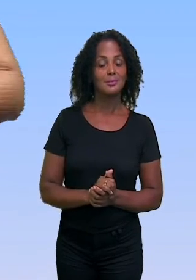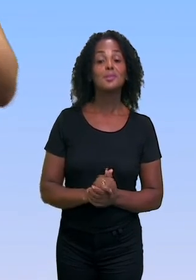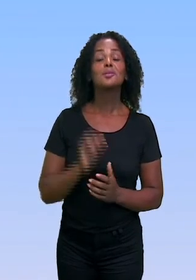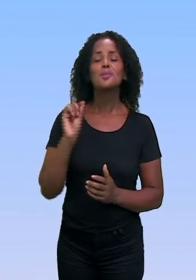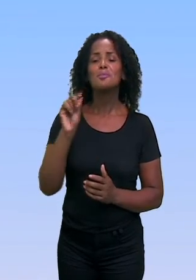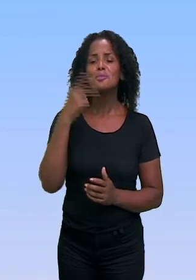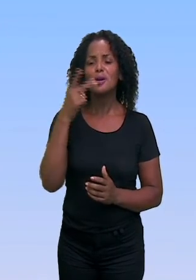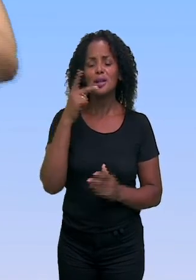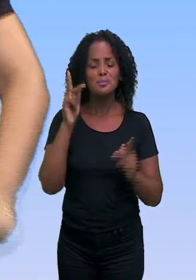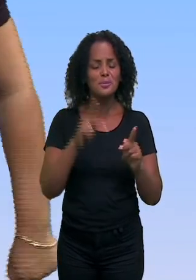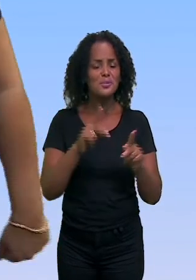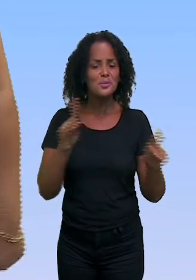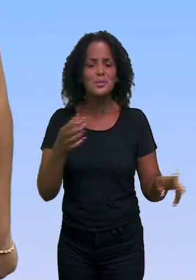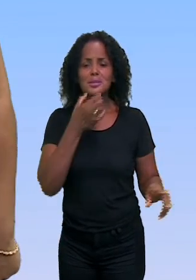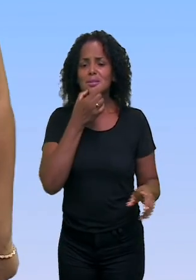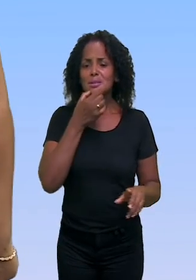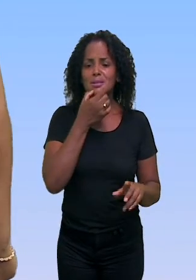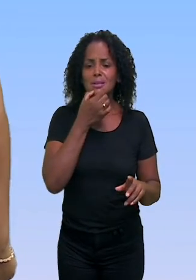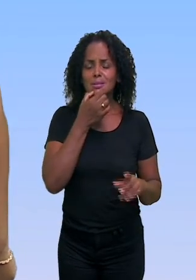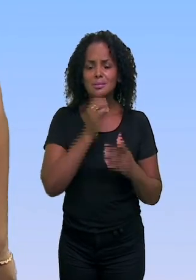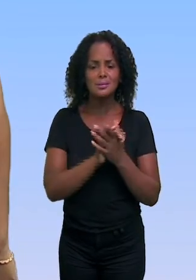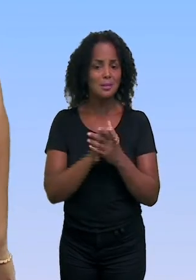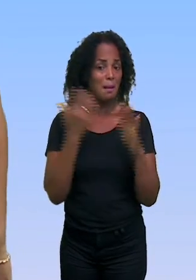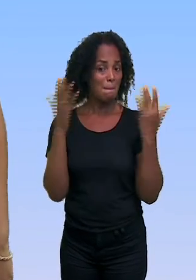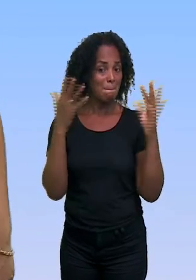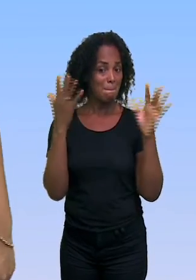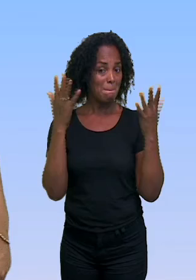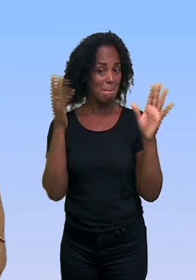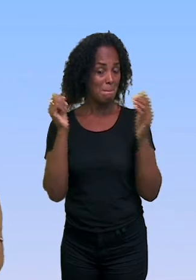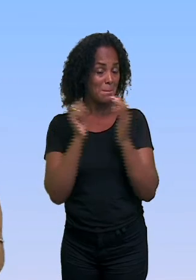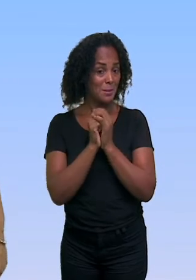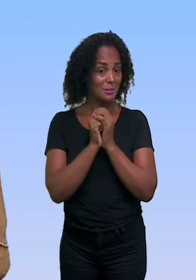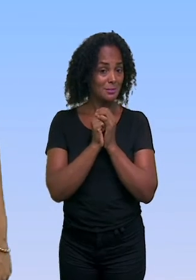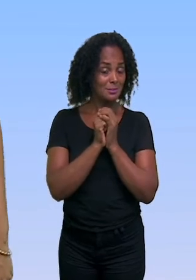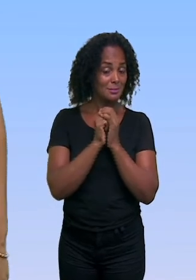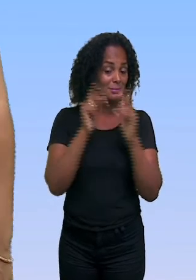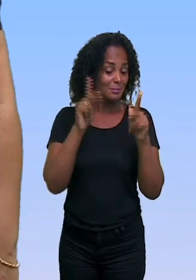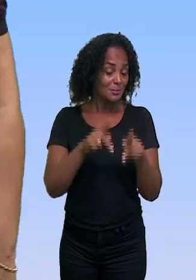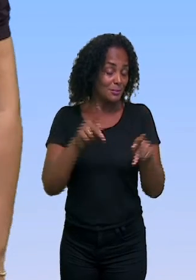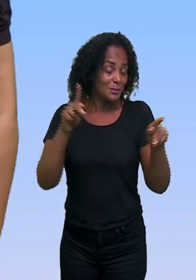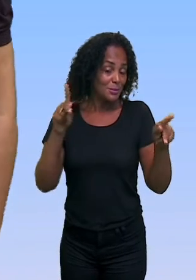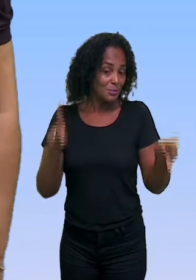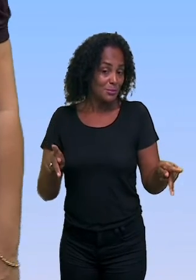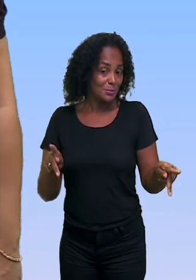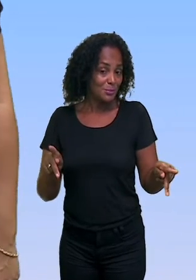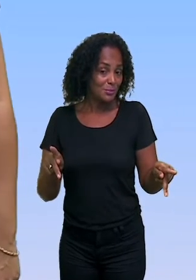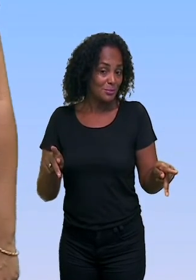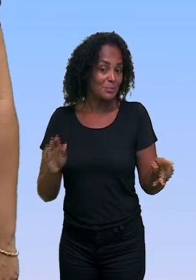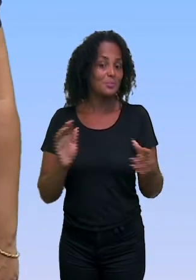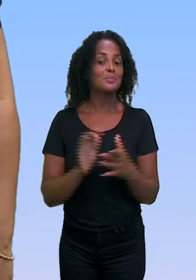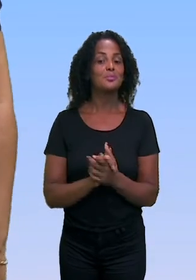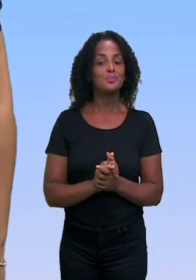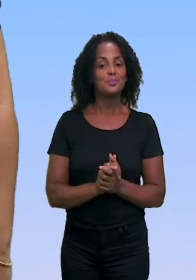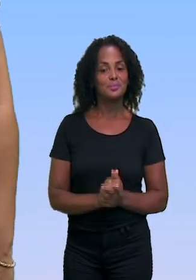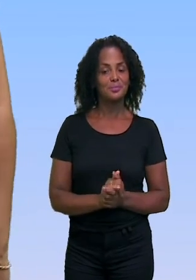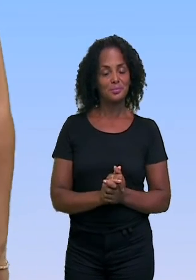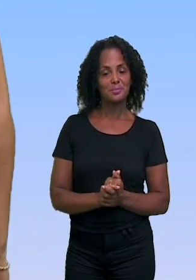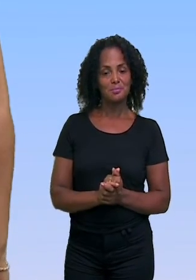ó Parabéns para vocês que a teacher congratulationz